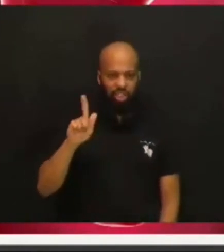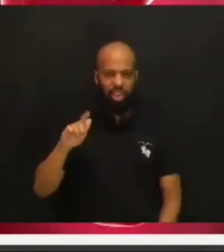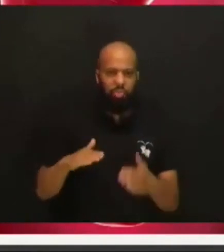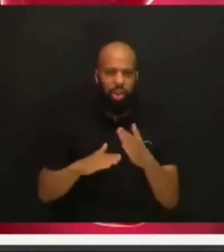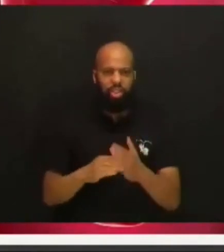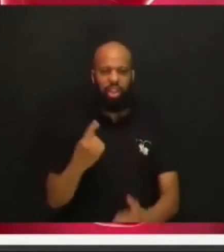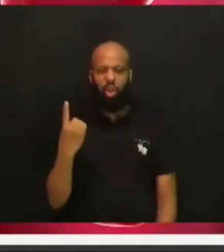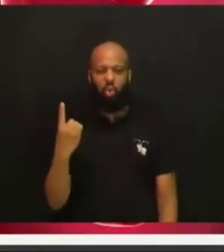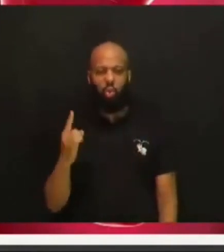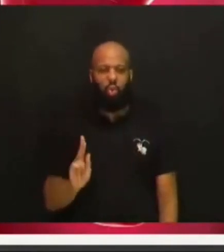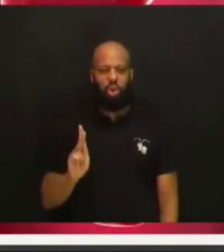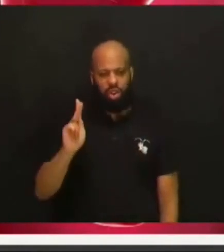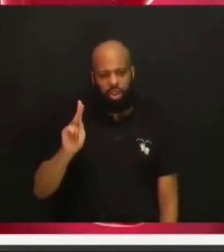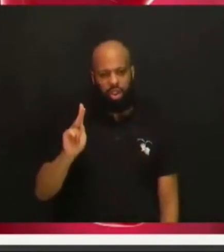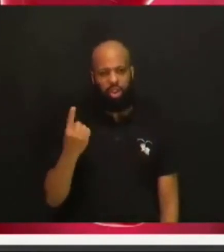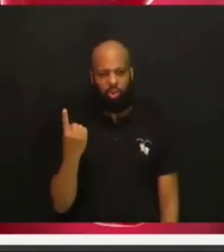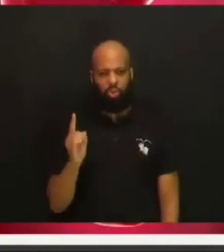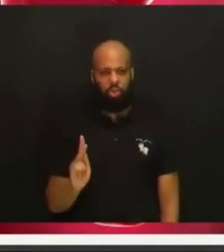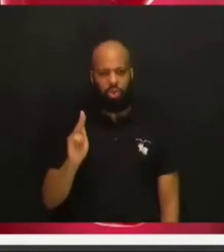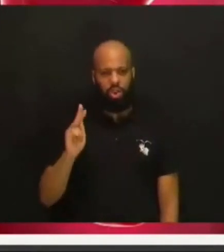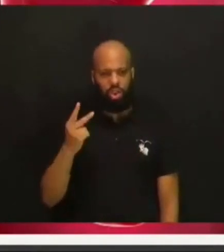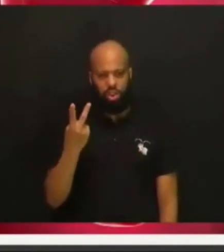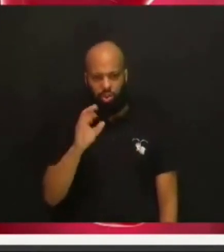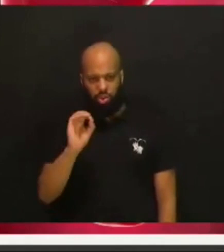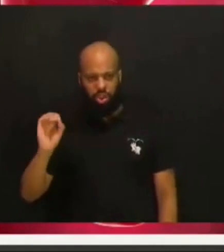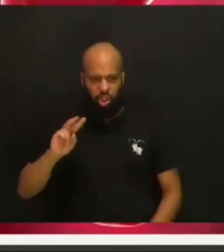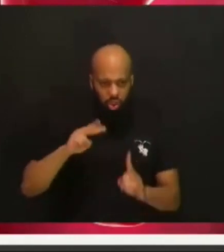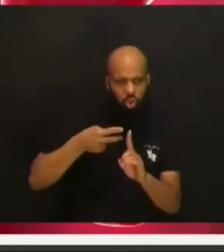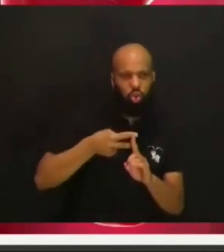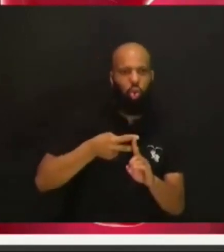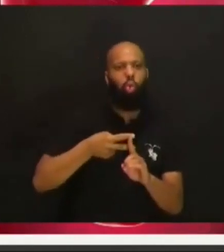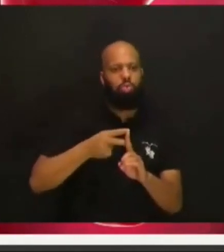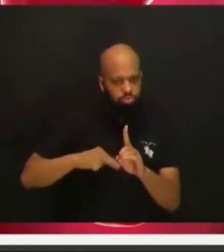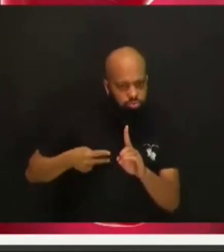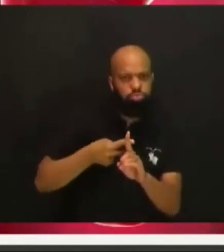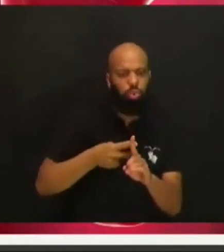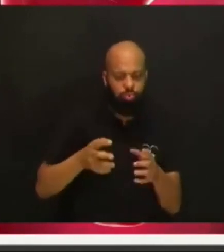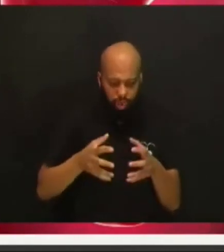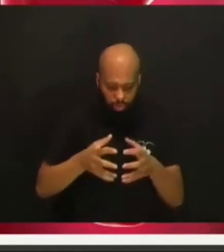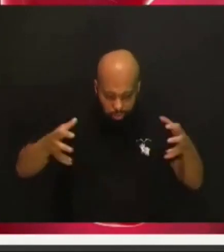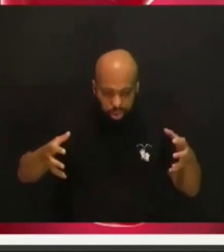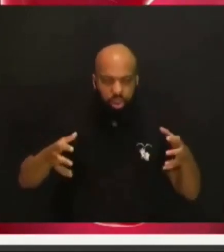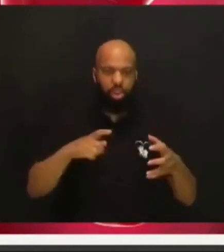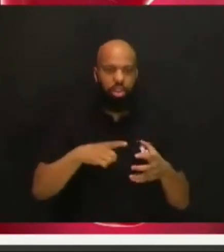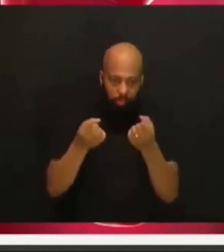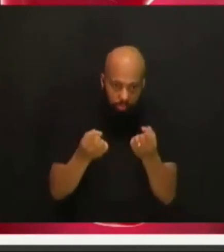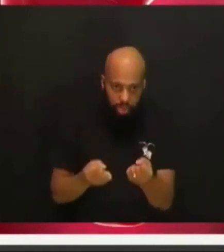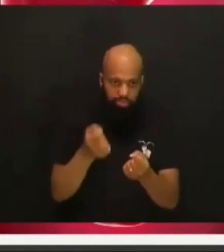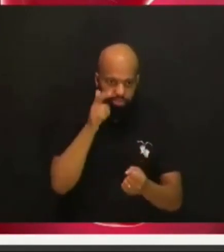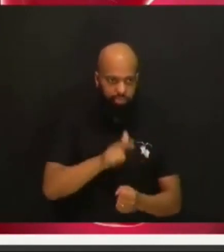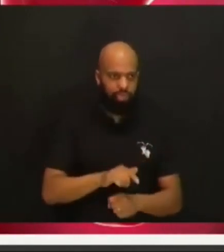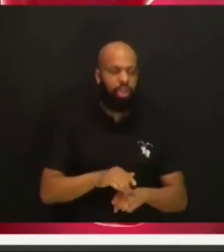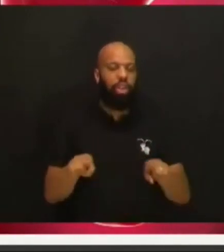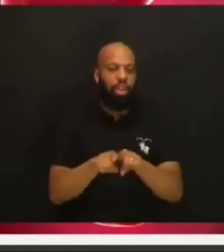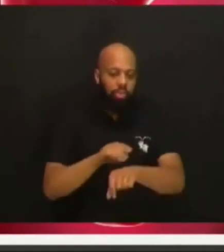quase 1,2 kg, às vezes. Esse bebê dobra de tamanho. Ele tem um ganho de peso muito importante nessa fase. A